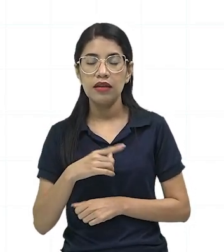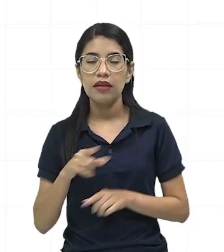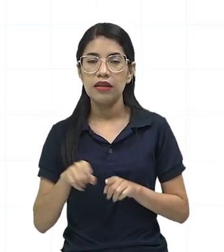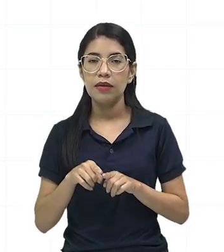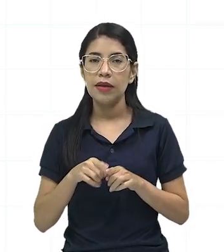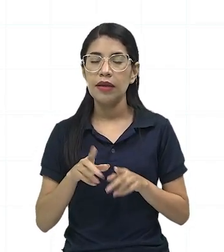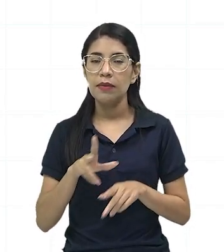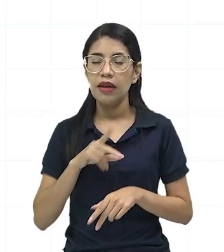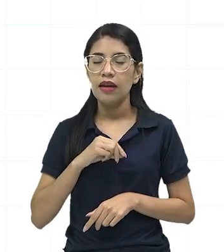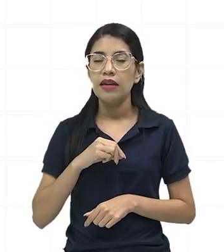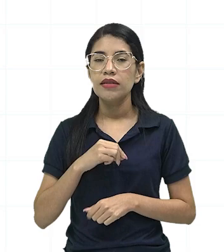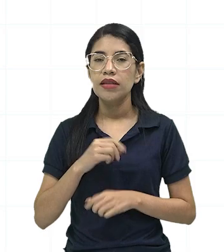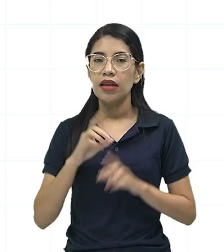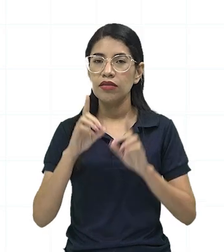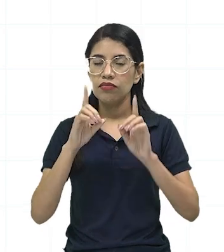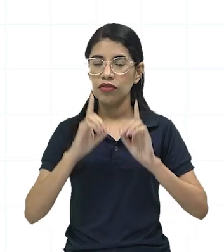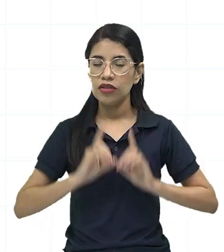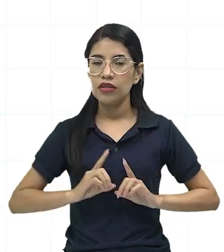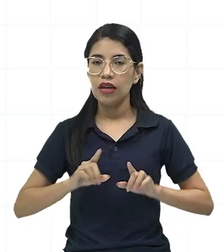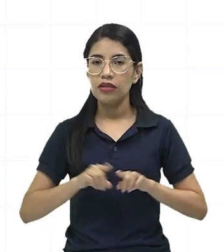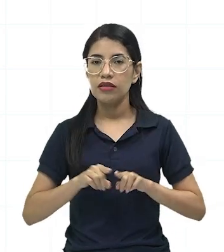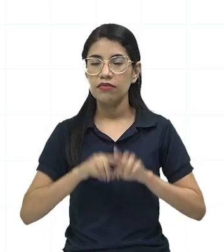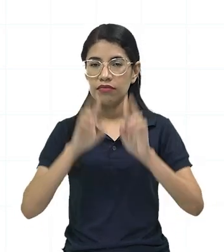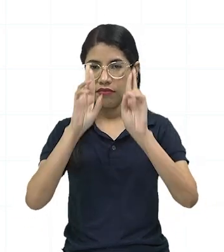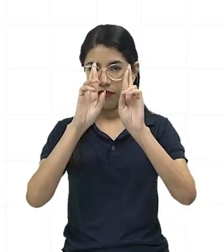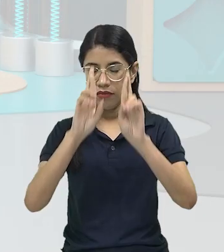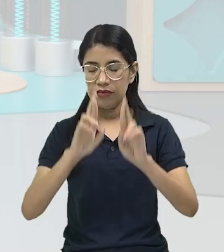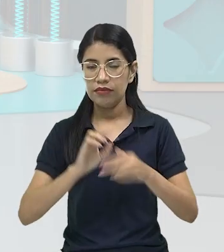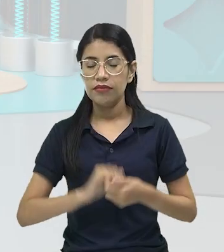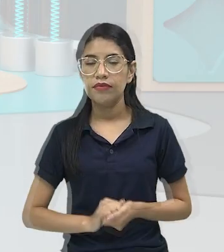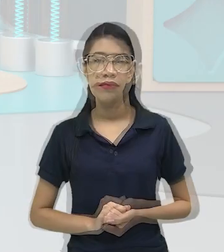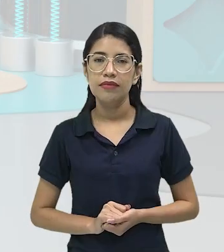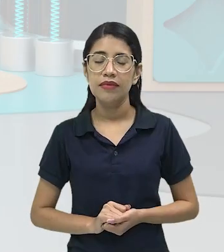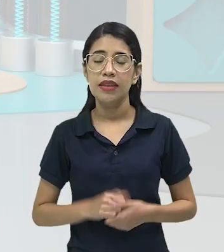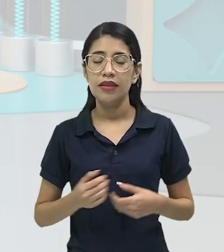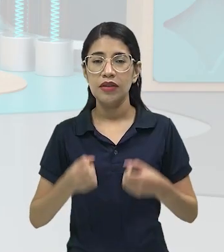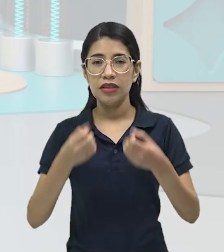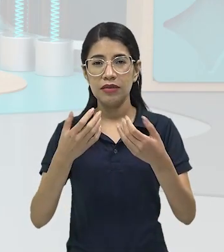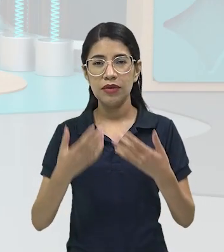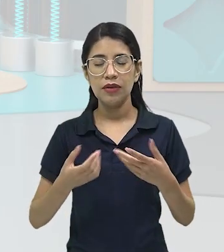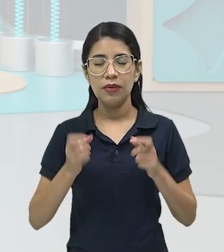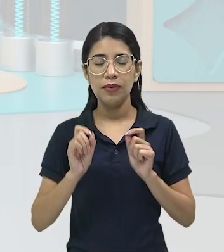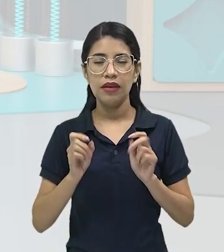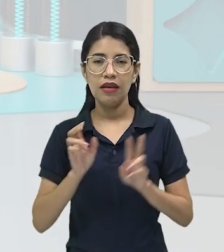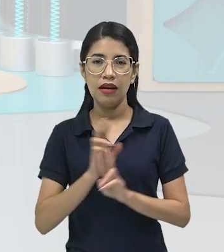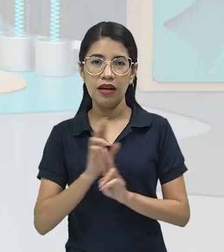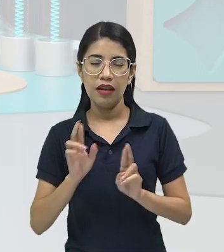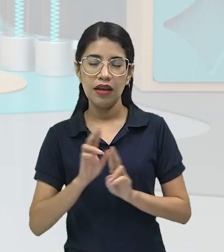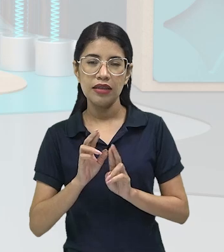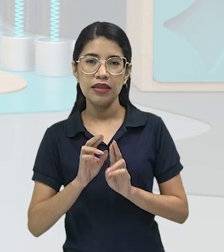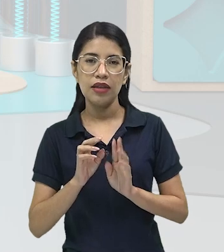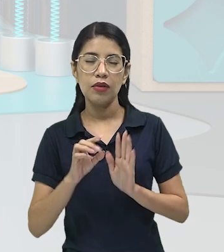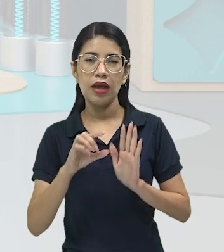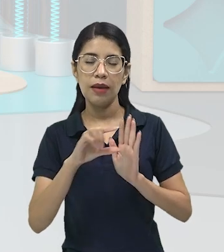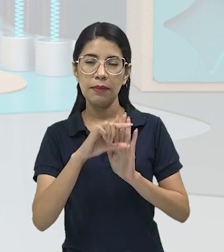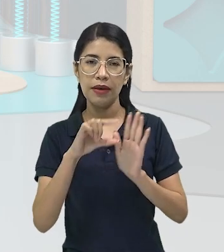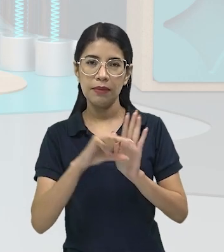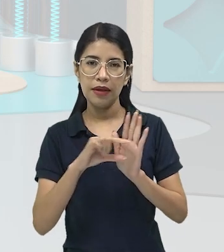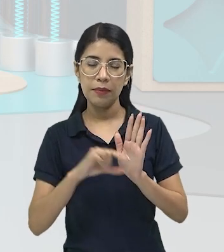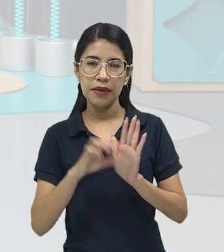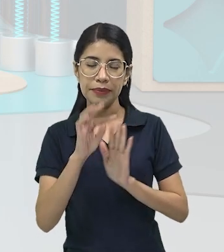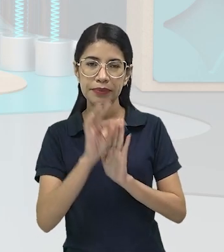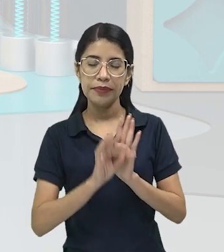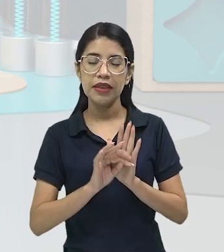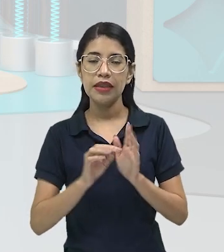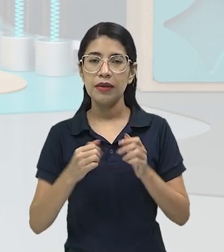merecemos ser tratados com dignidade e respeito. Então a gente falou um pouquinho sobre a relação entre as partes de um texto. Então